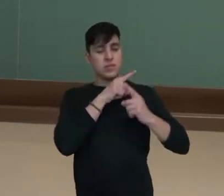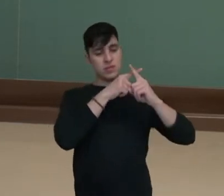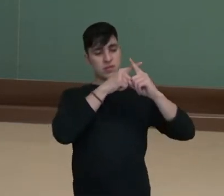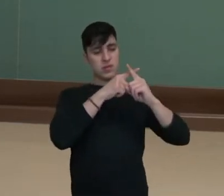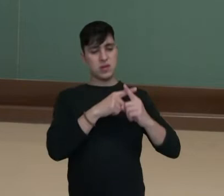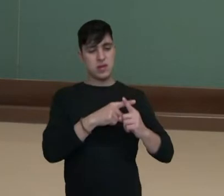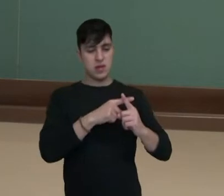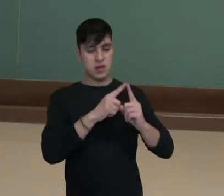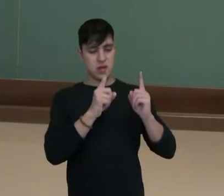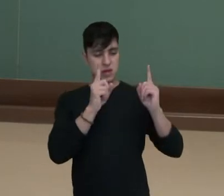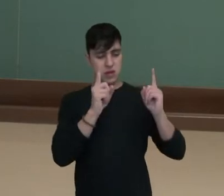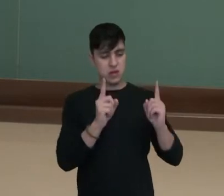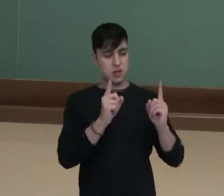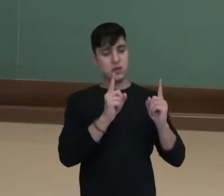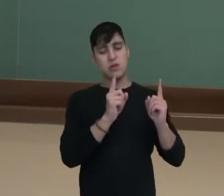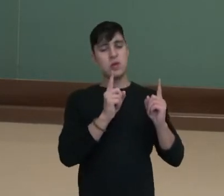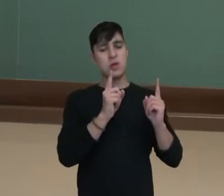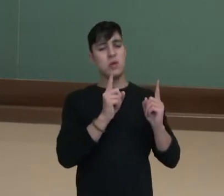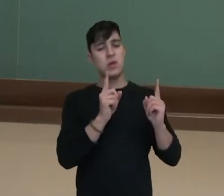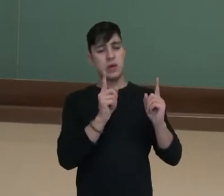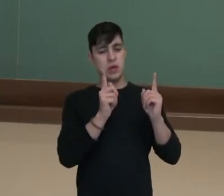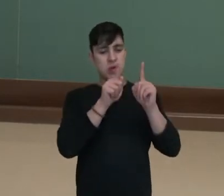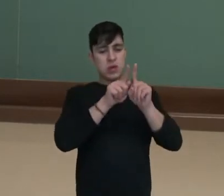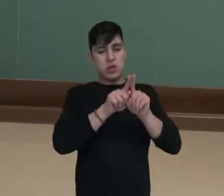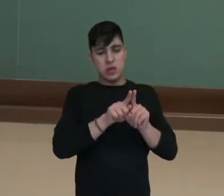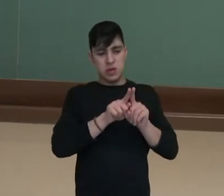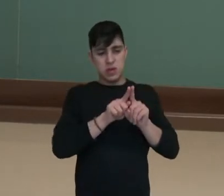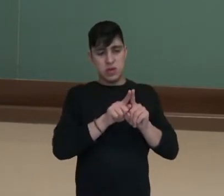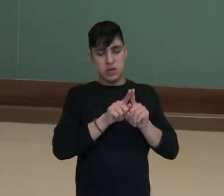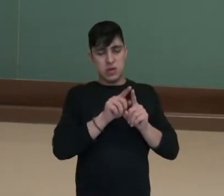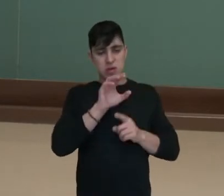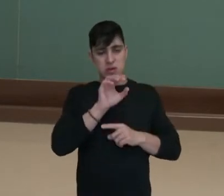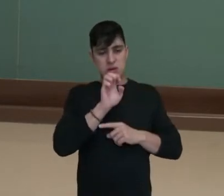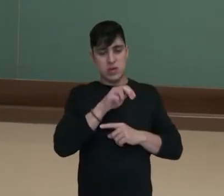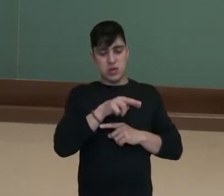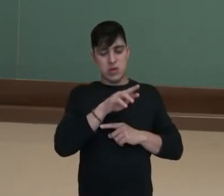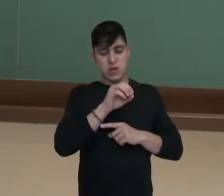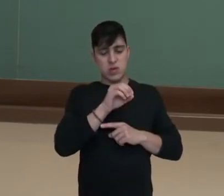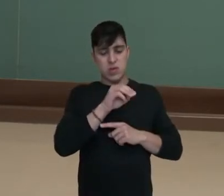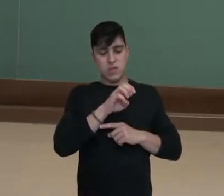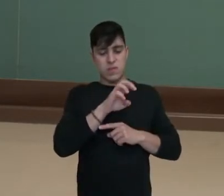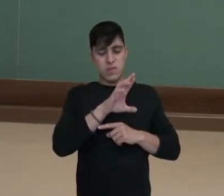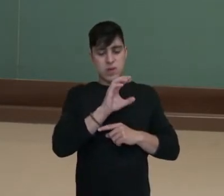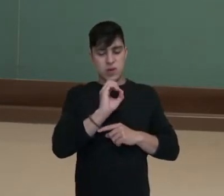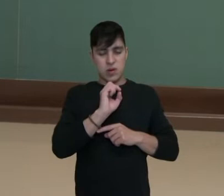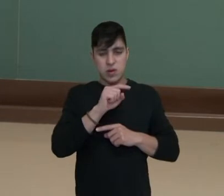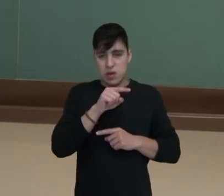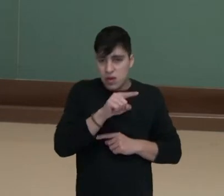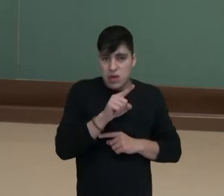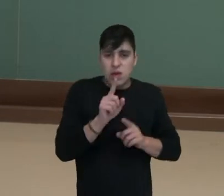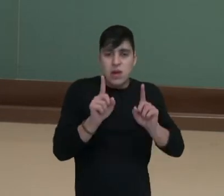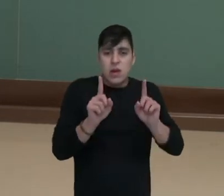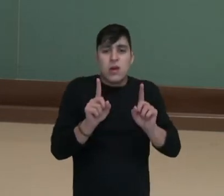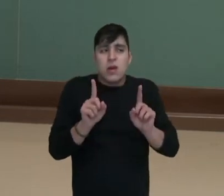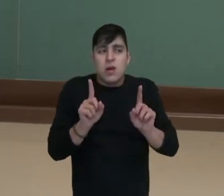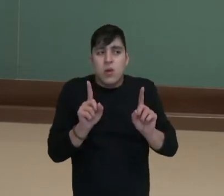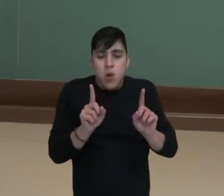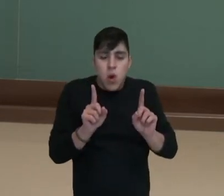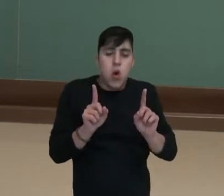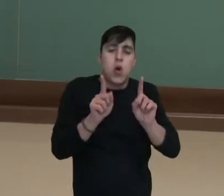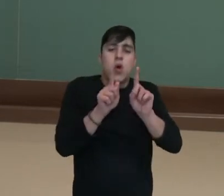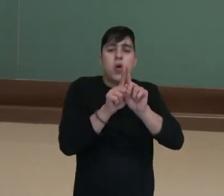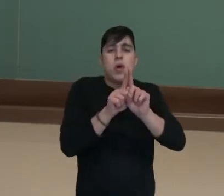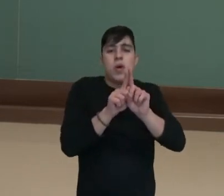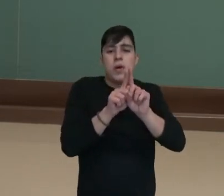cromossomo onde os cromossomos vão se unir, é chamada de centrômero. Então, essa inversão pode ocorrer com